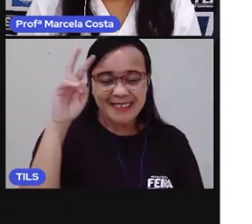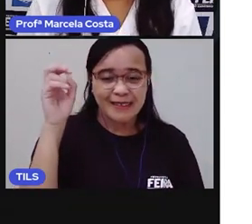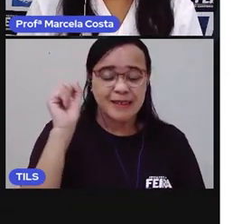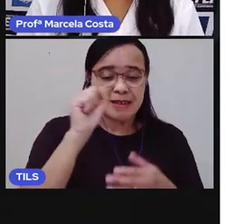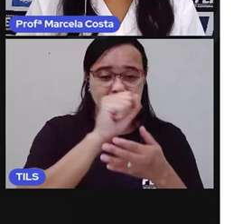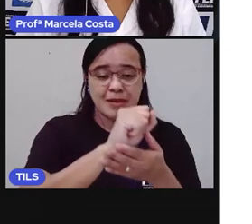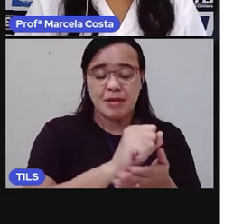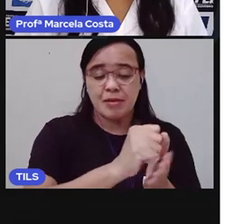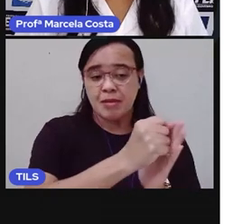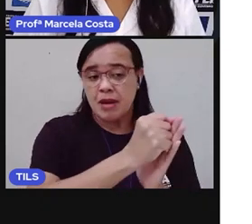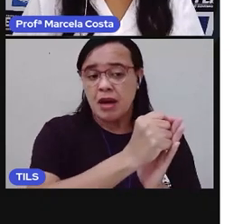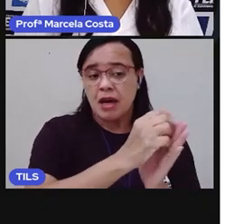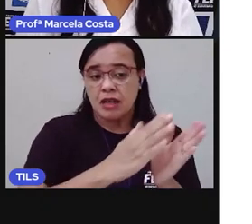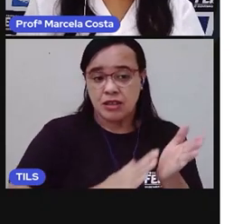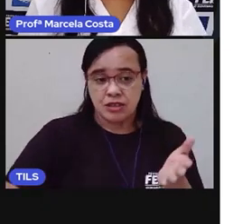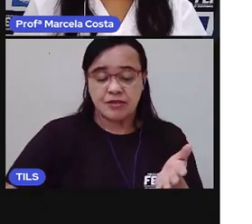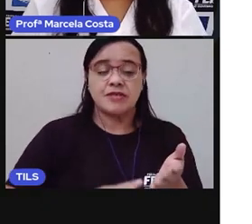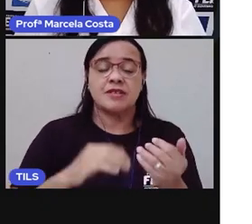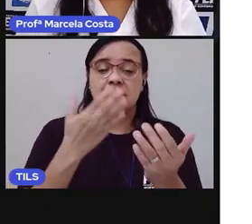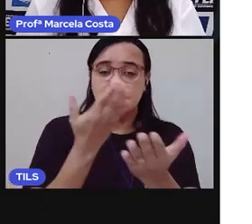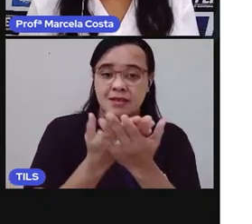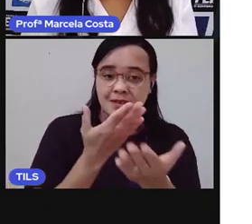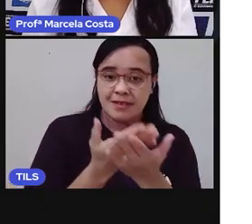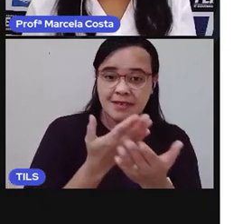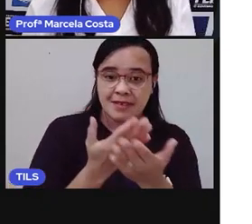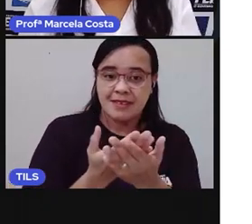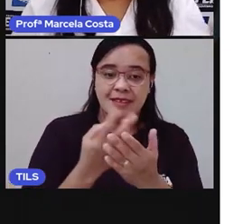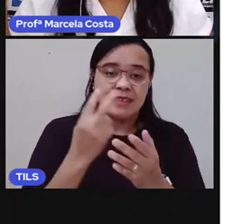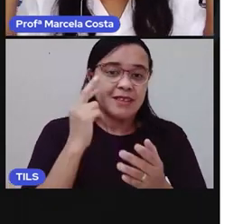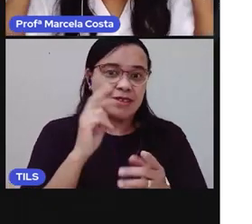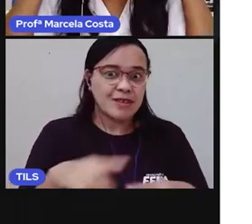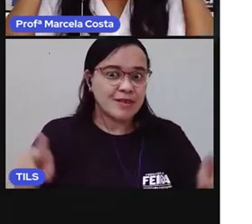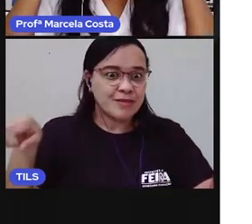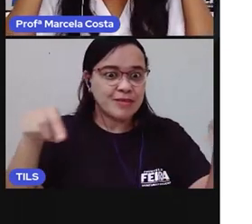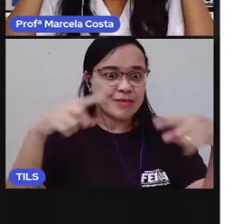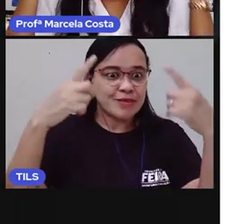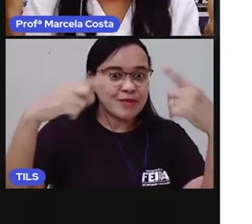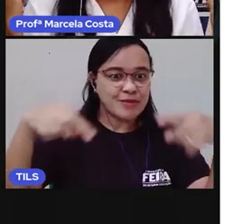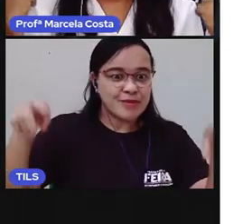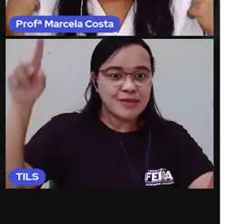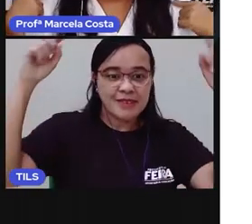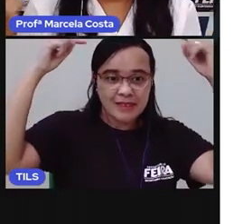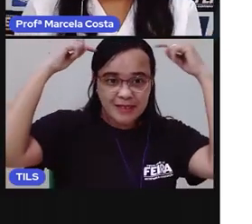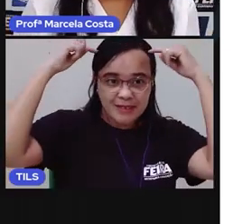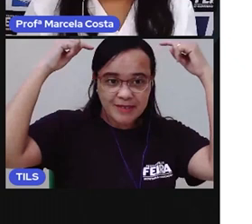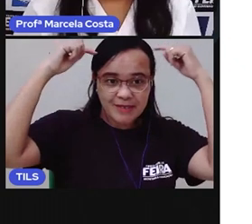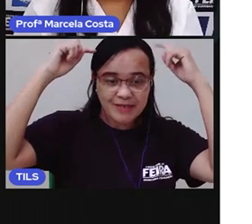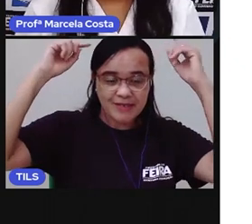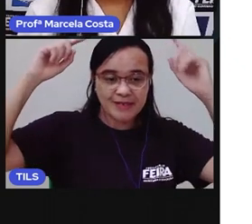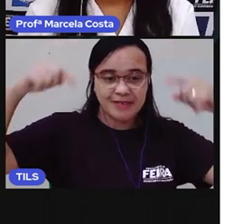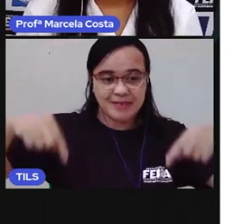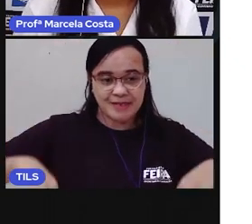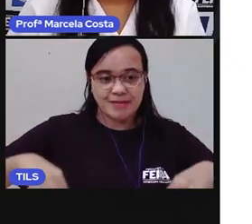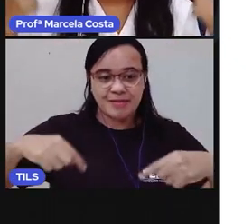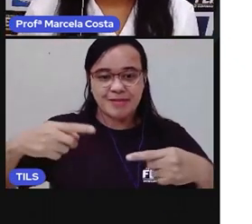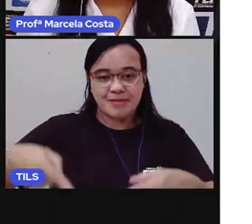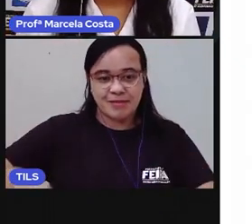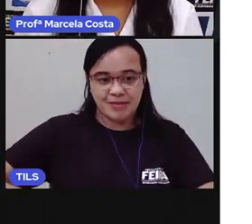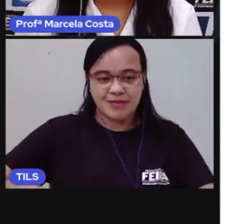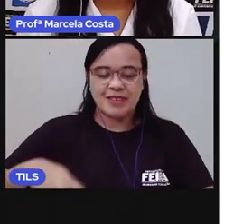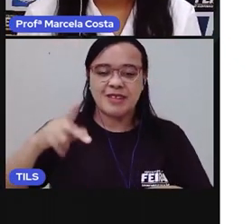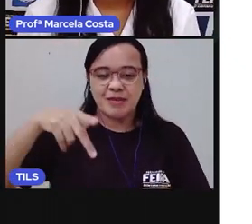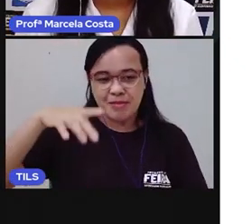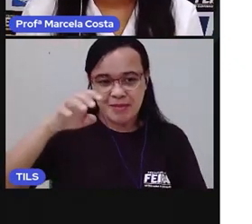aulas a gente canta Uma cantiga muito legal que dizia assim a cabeça ombro joelho e pé